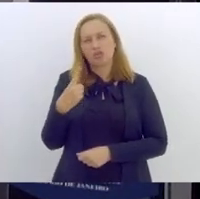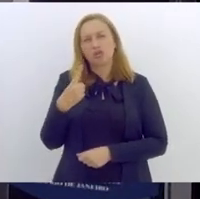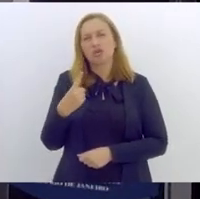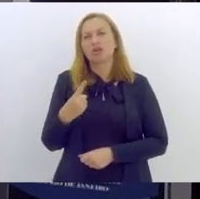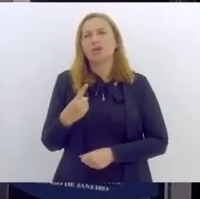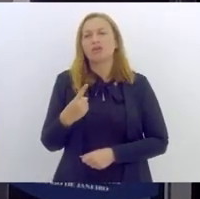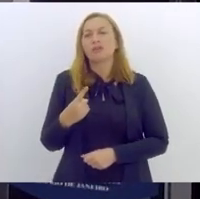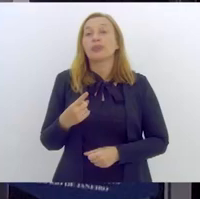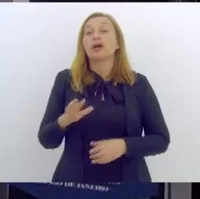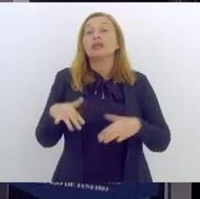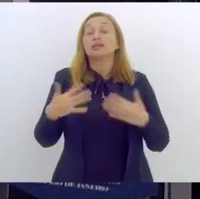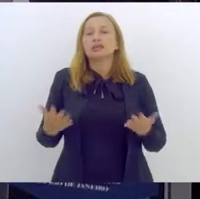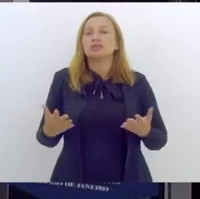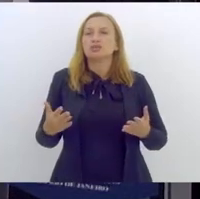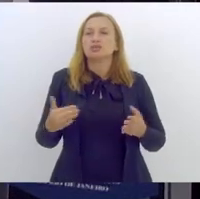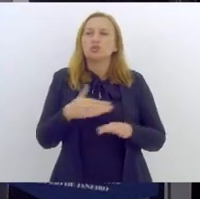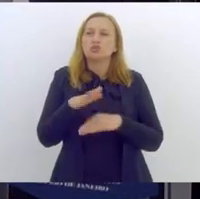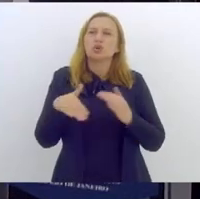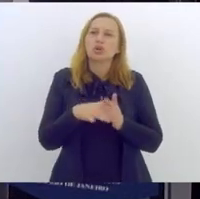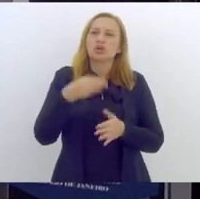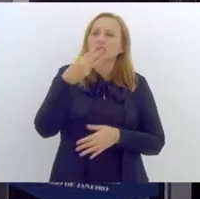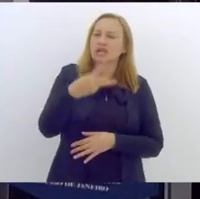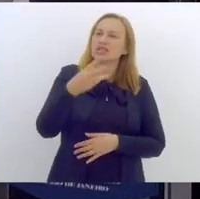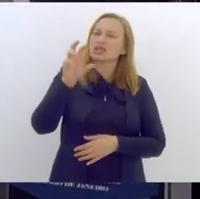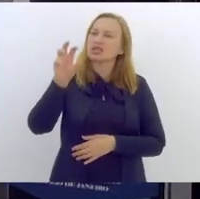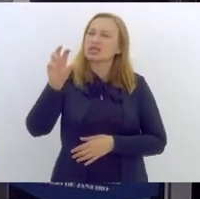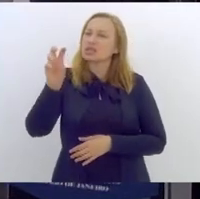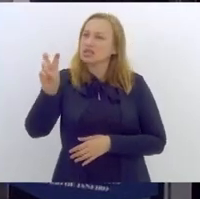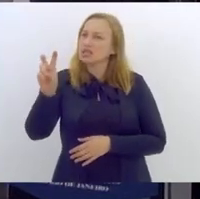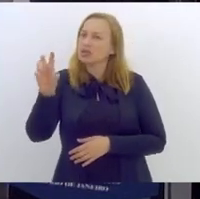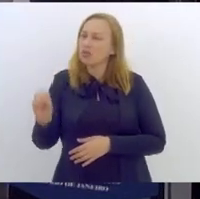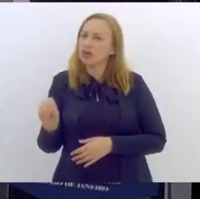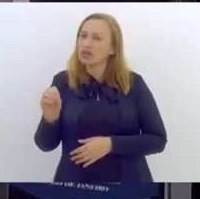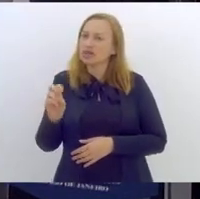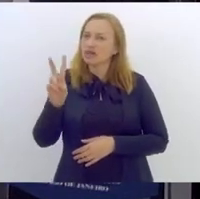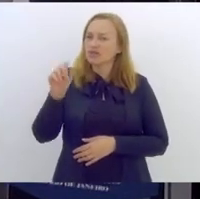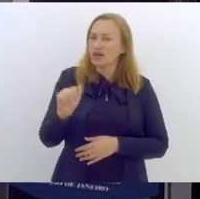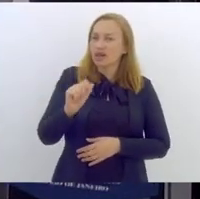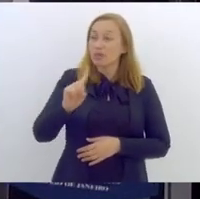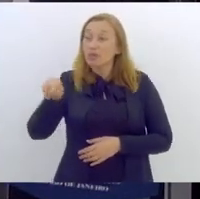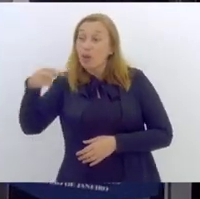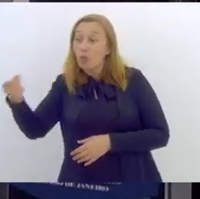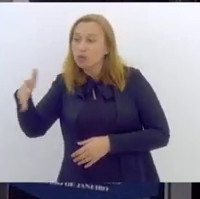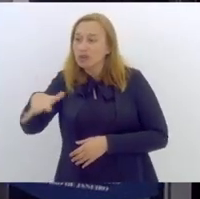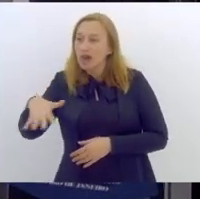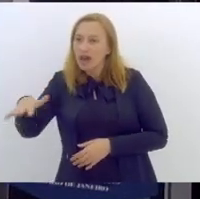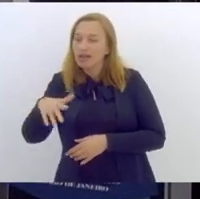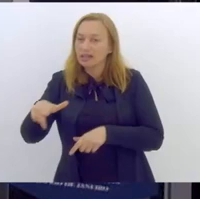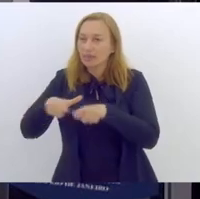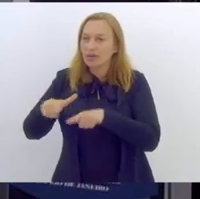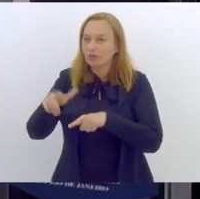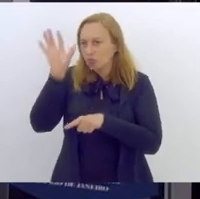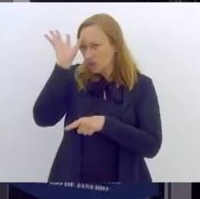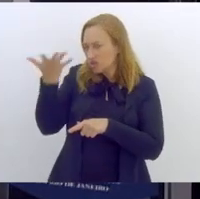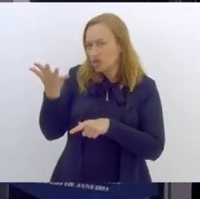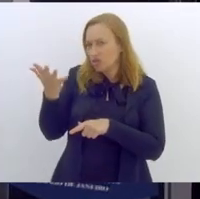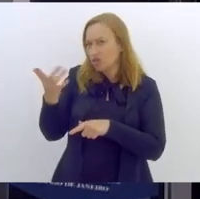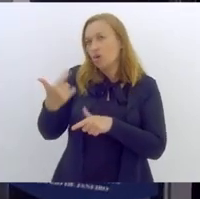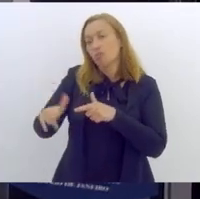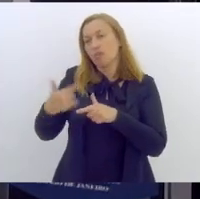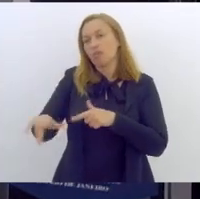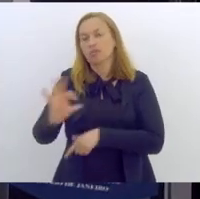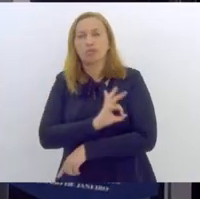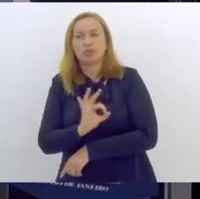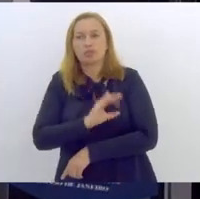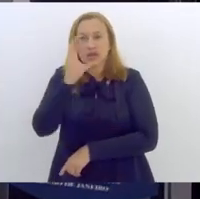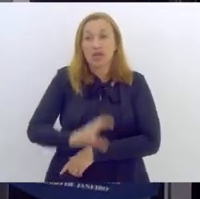então isso aí dá um total aí mais ou menos 350 vagas 350 vagas para os outros cargos não resolve o problema da Polícia Civil mas